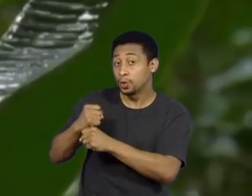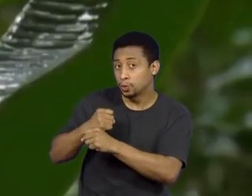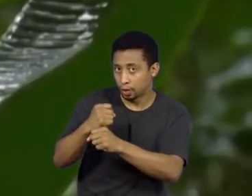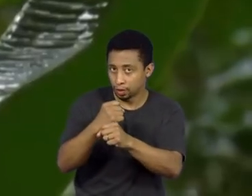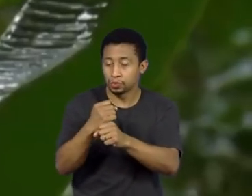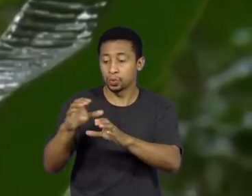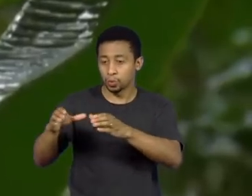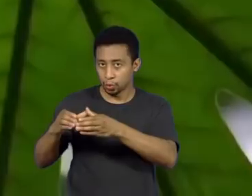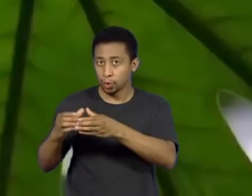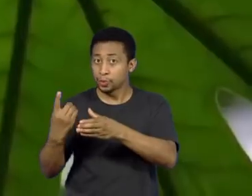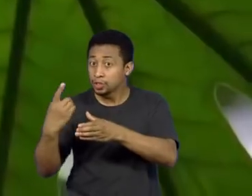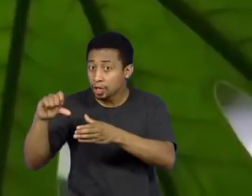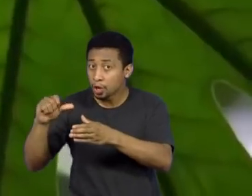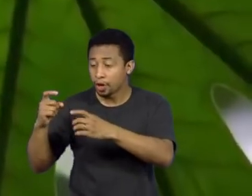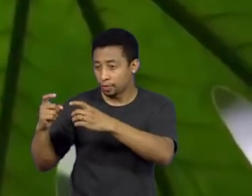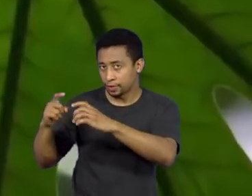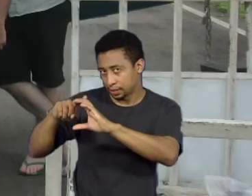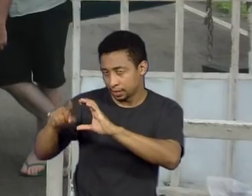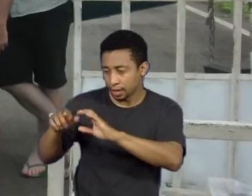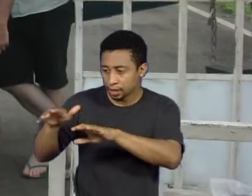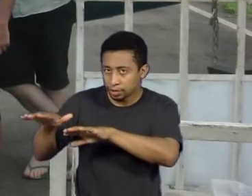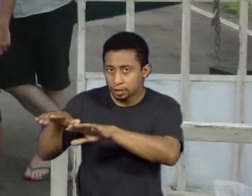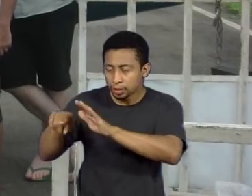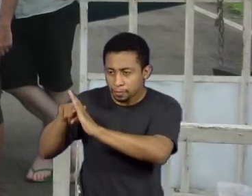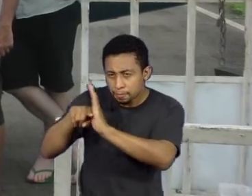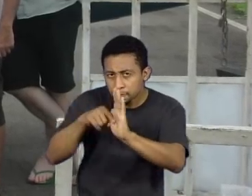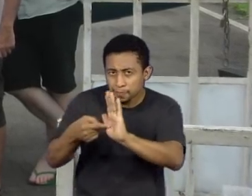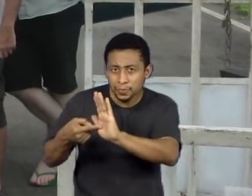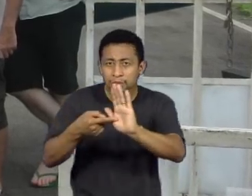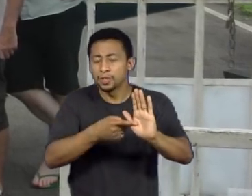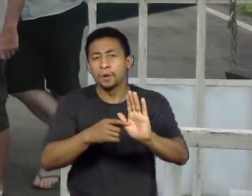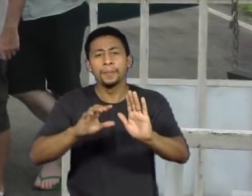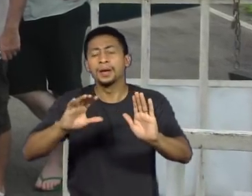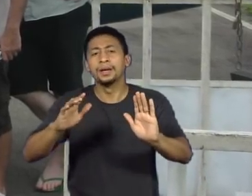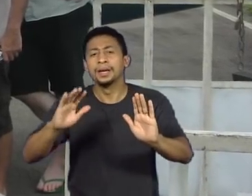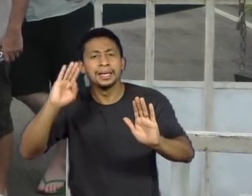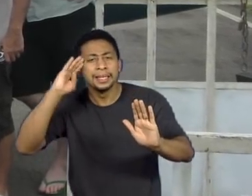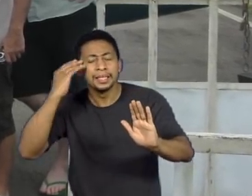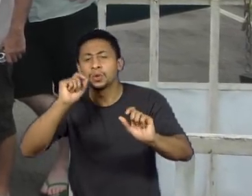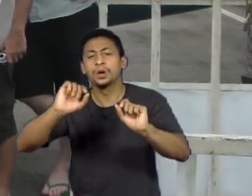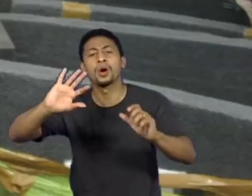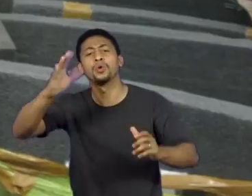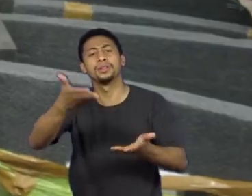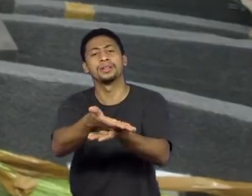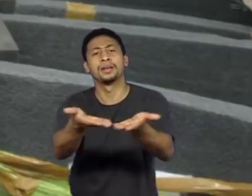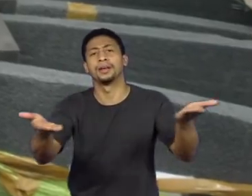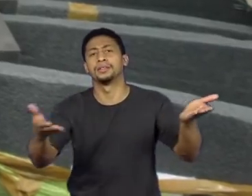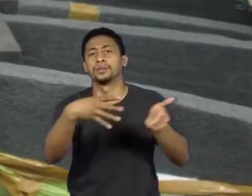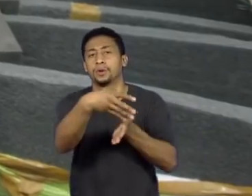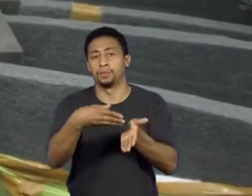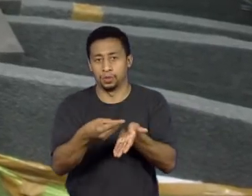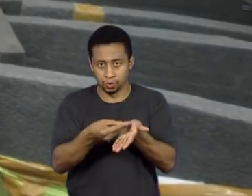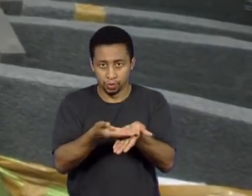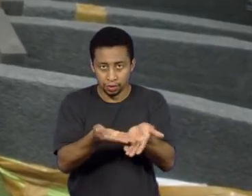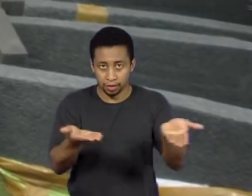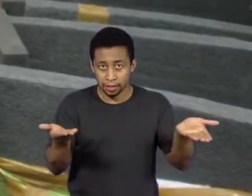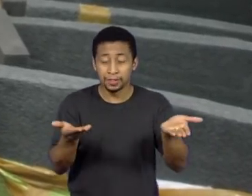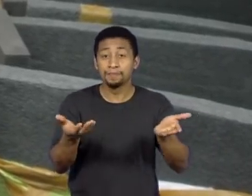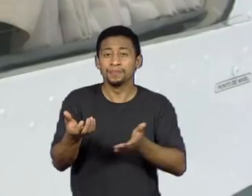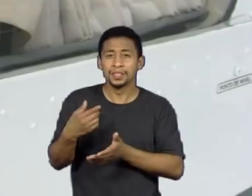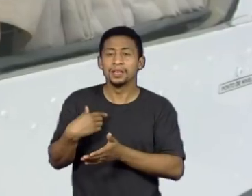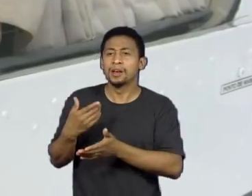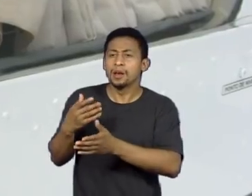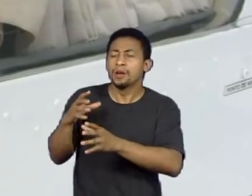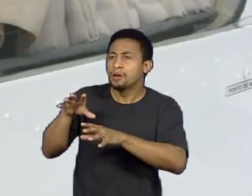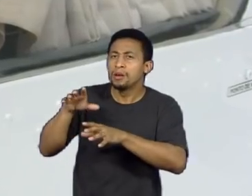19 cientistas trabalharam para entender o que acontece com a Amazônia. Quase 600 amostras